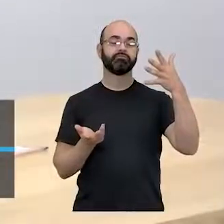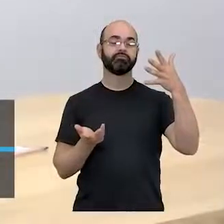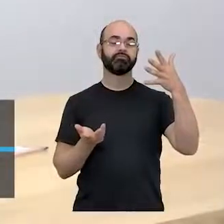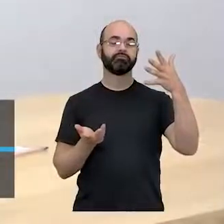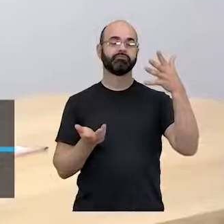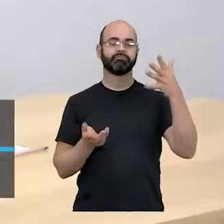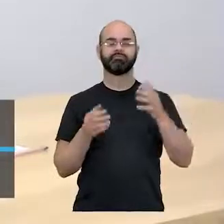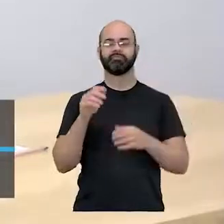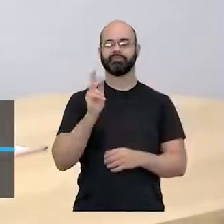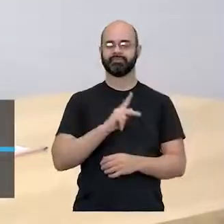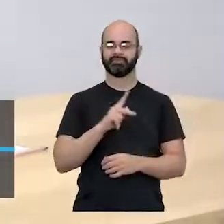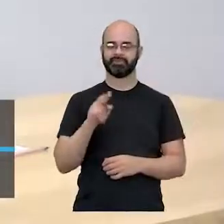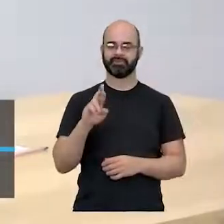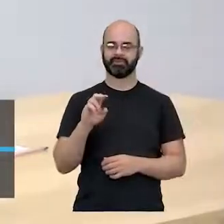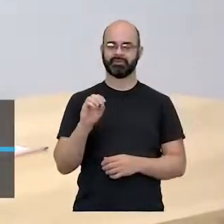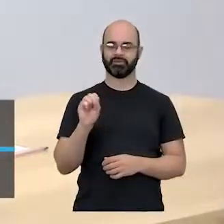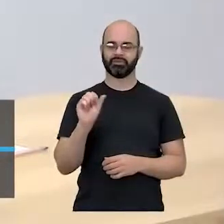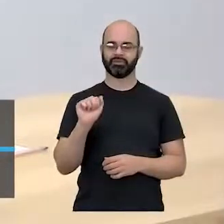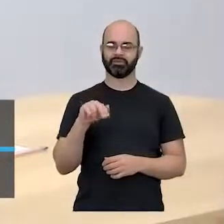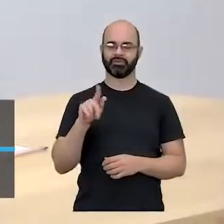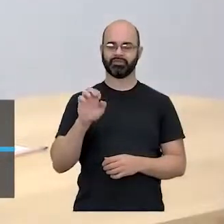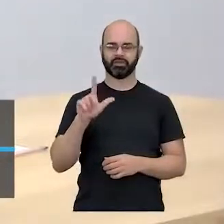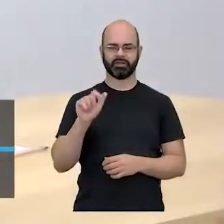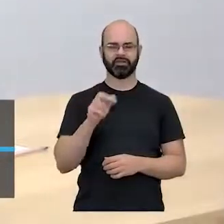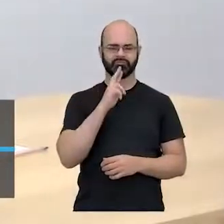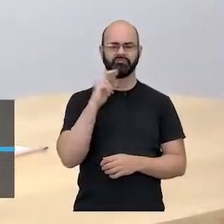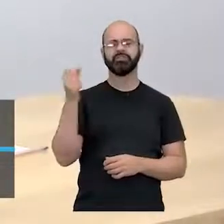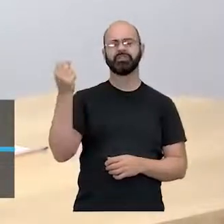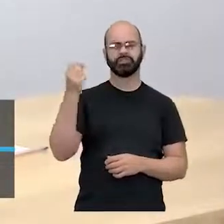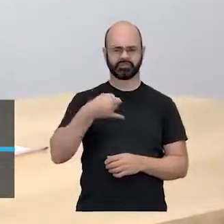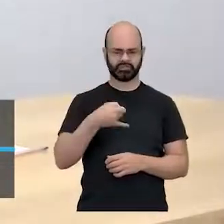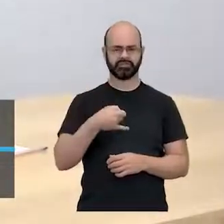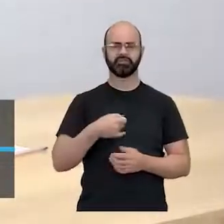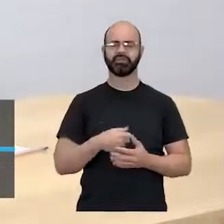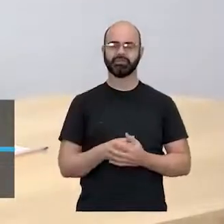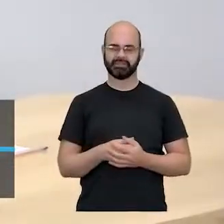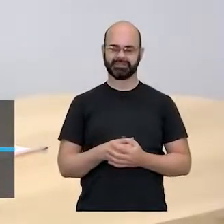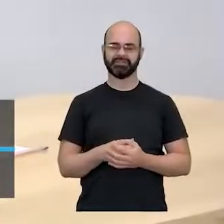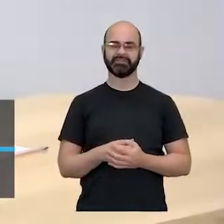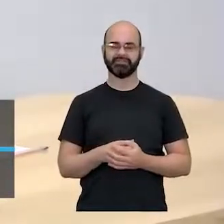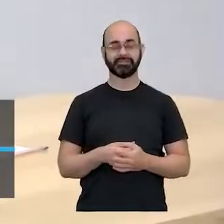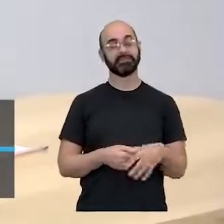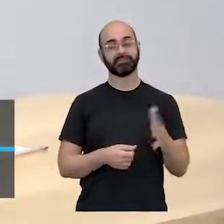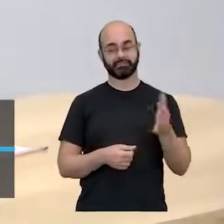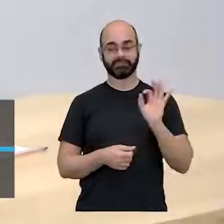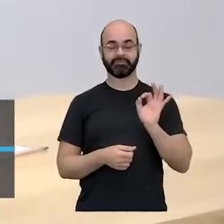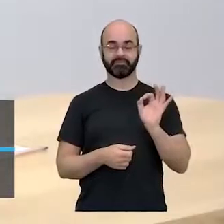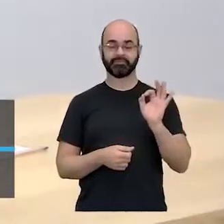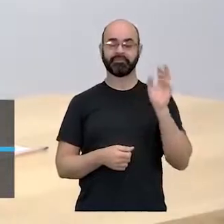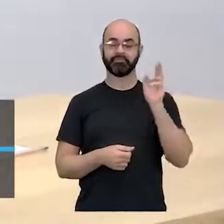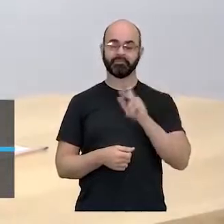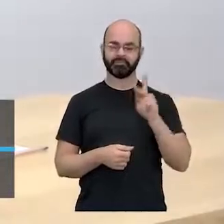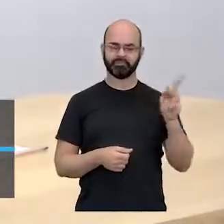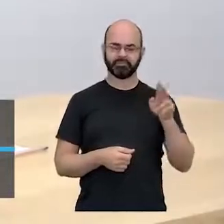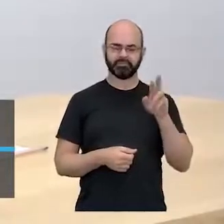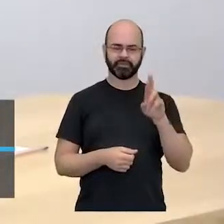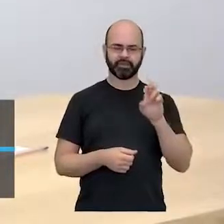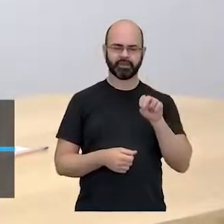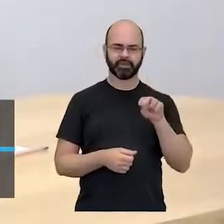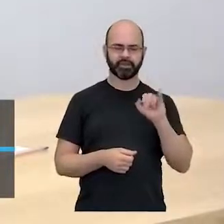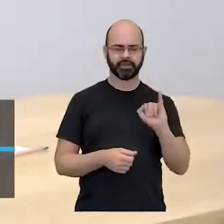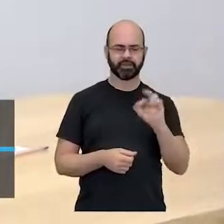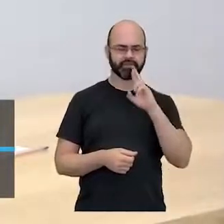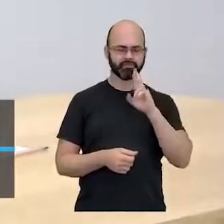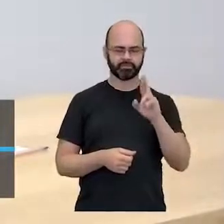Agora, a professora Rosângela disse que sim! Então, e a professora Reni disse